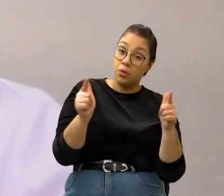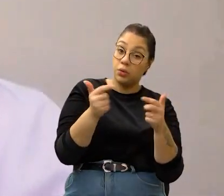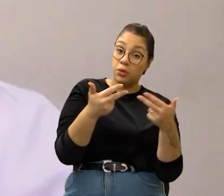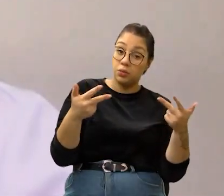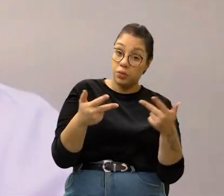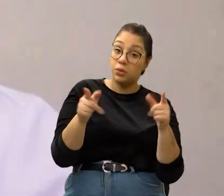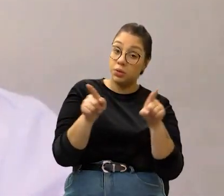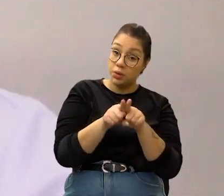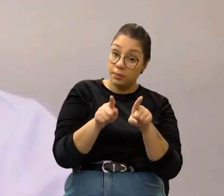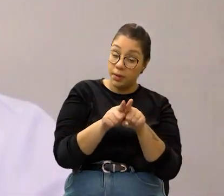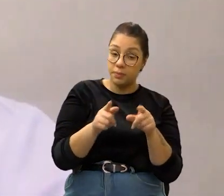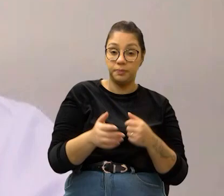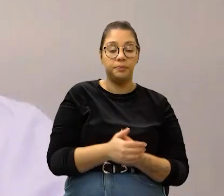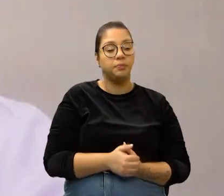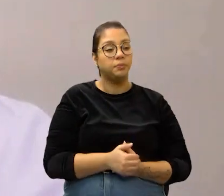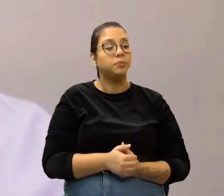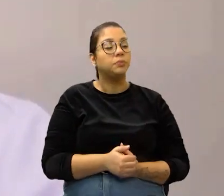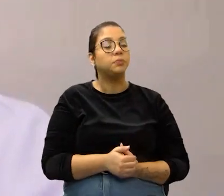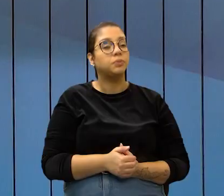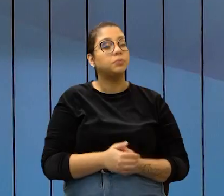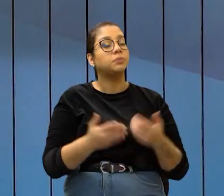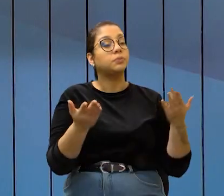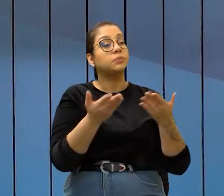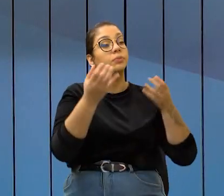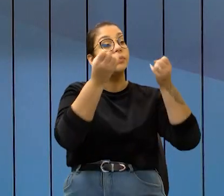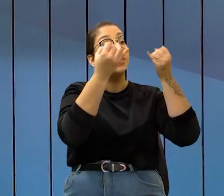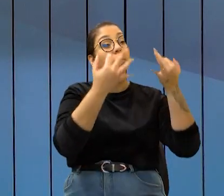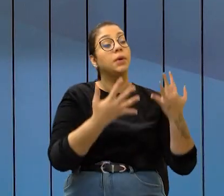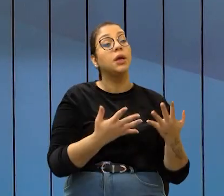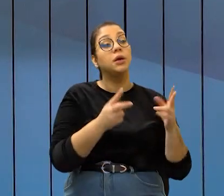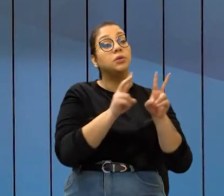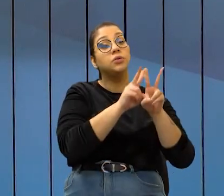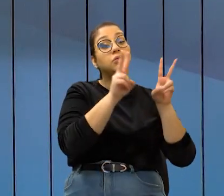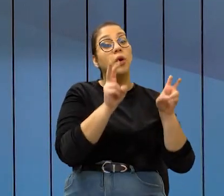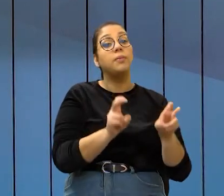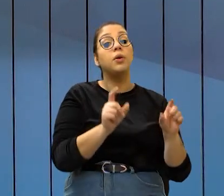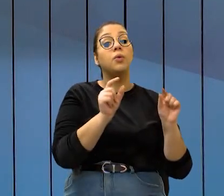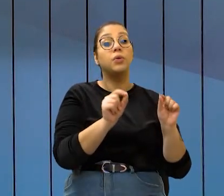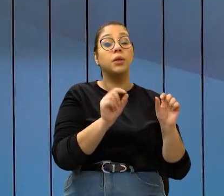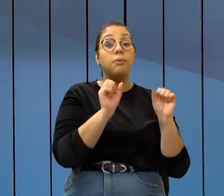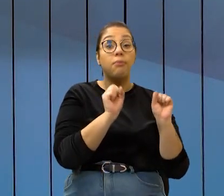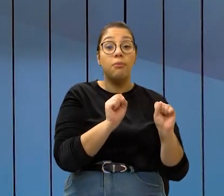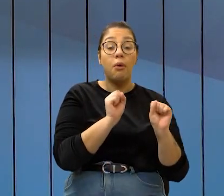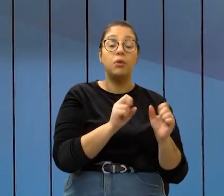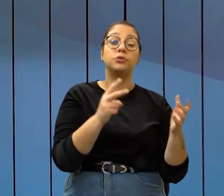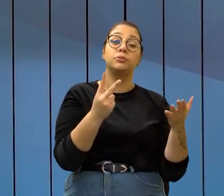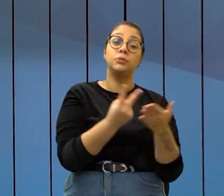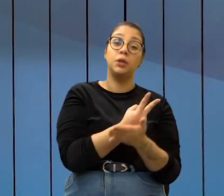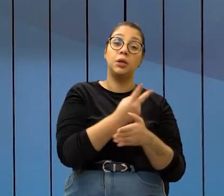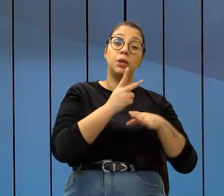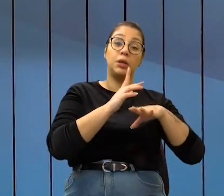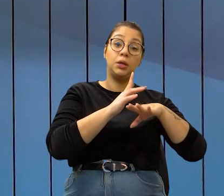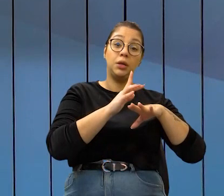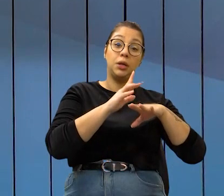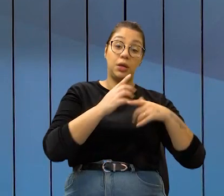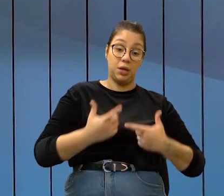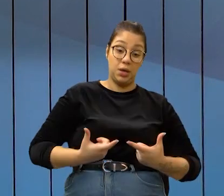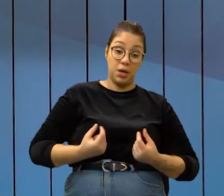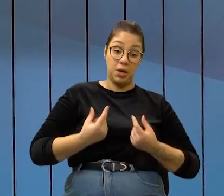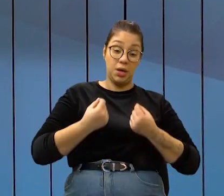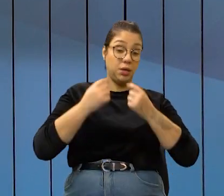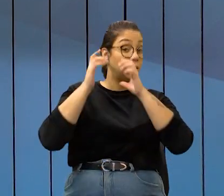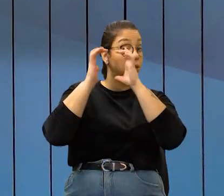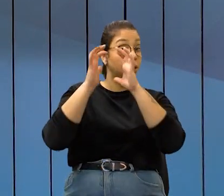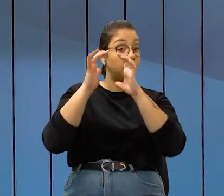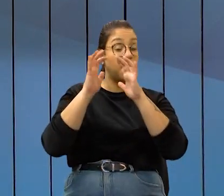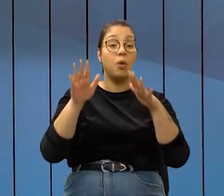componentes também. Doutora, vamos falar agora sobre o que pode causar o câncer